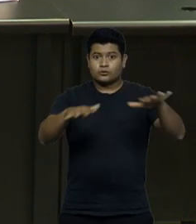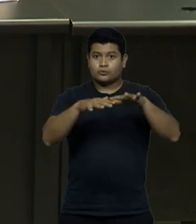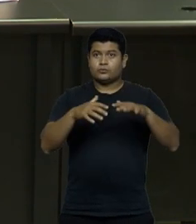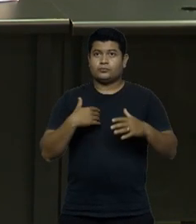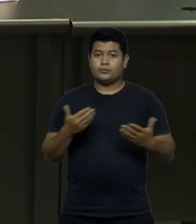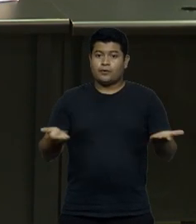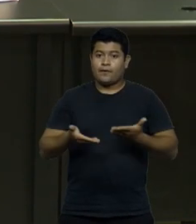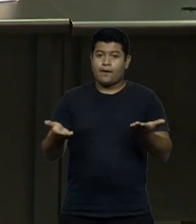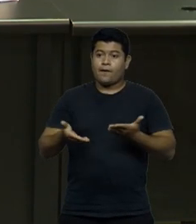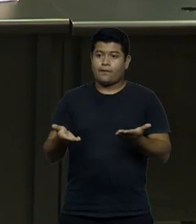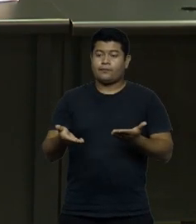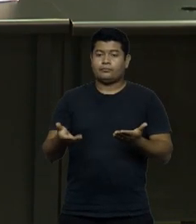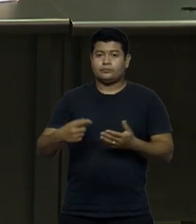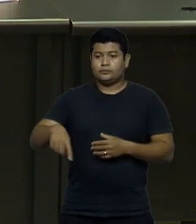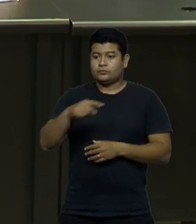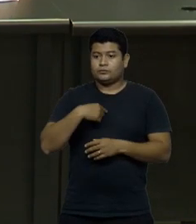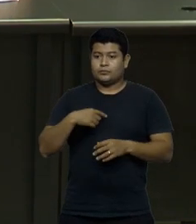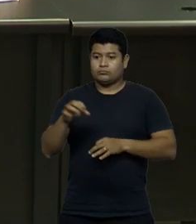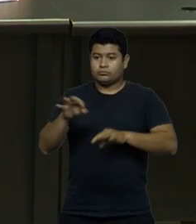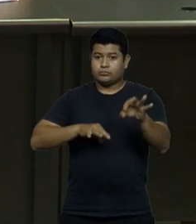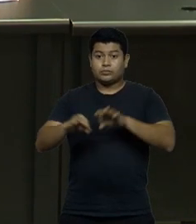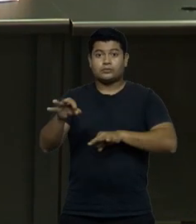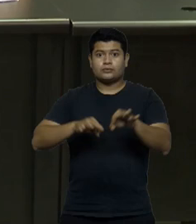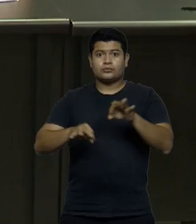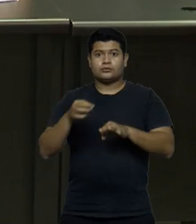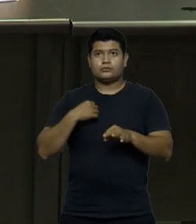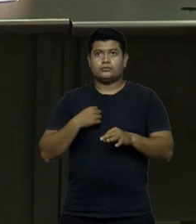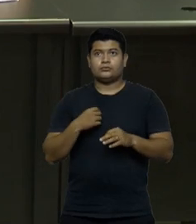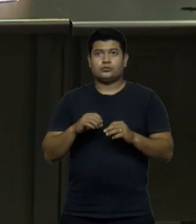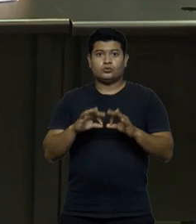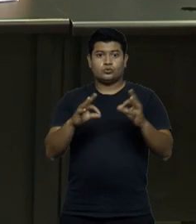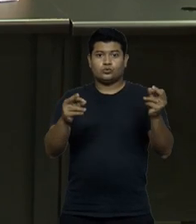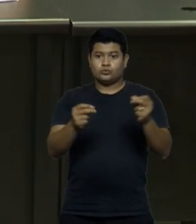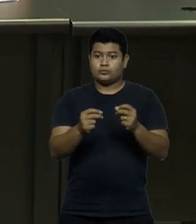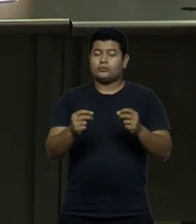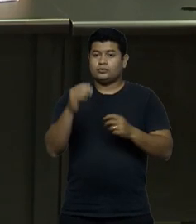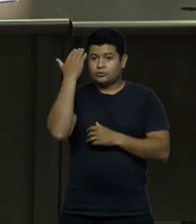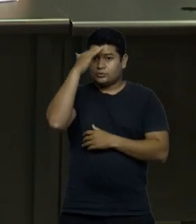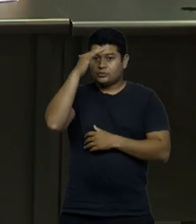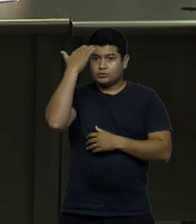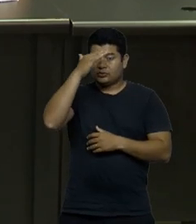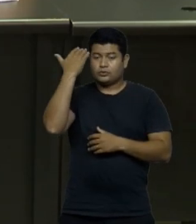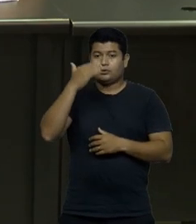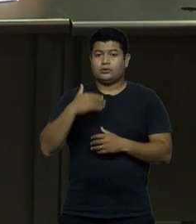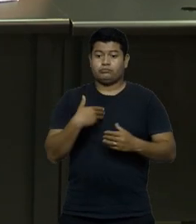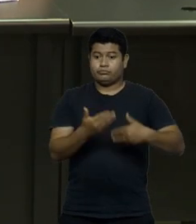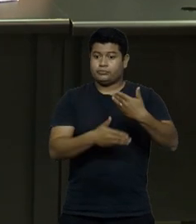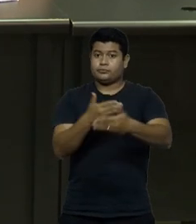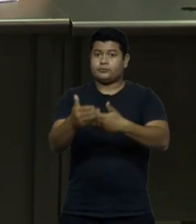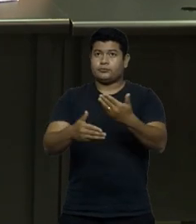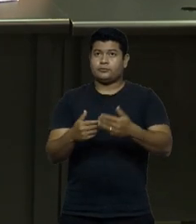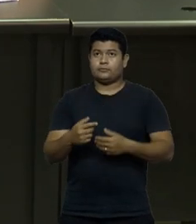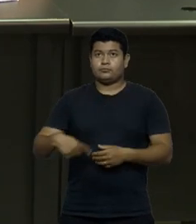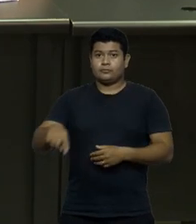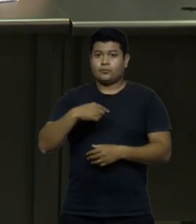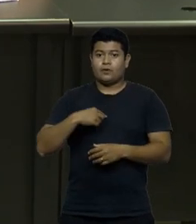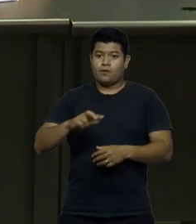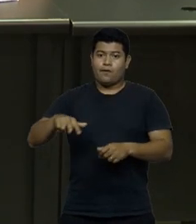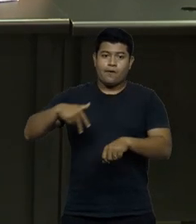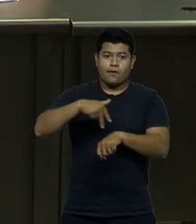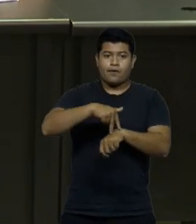vai dar agora vocês vejam que as falas todas convergiram entendimento do processo como um todo nós não tivemos falas